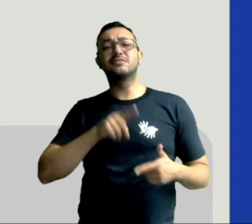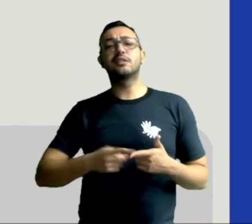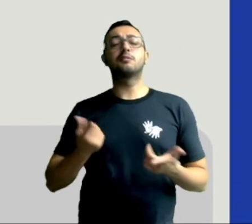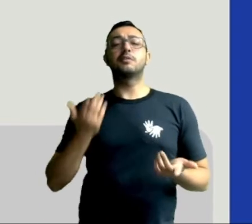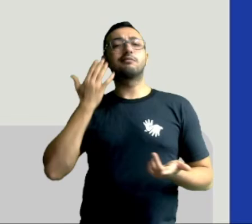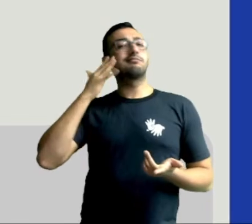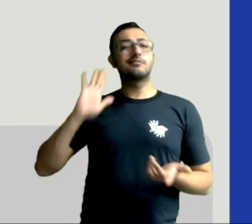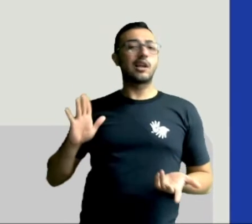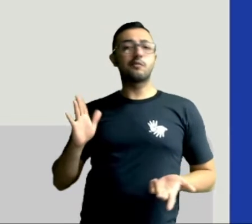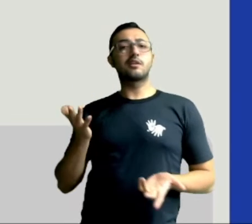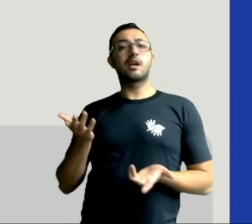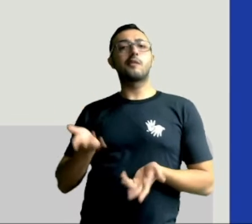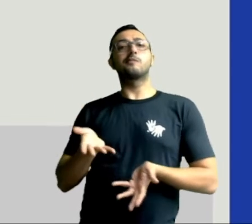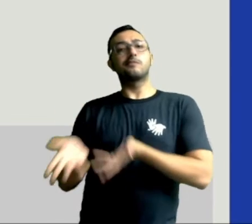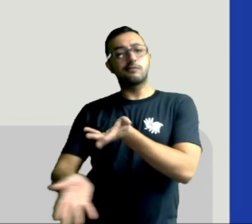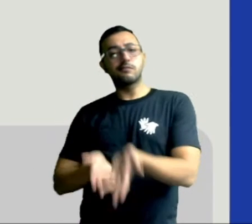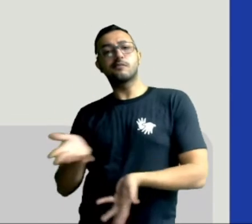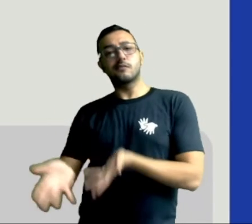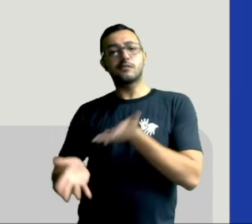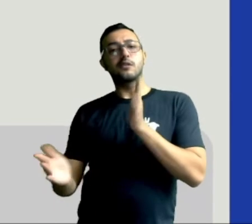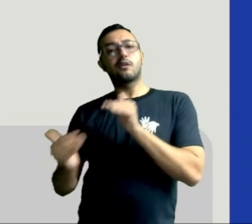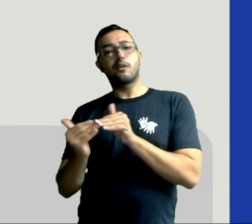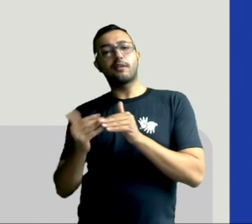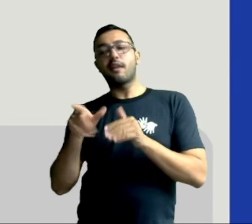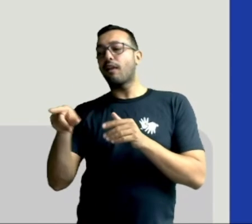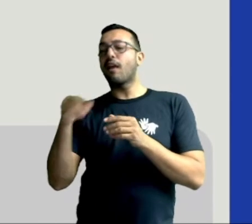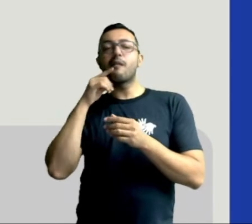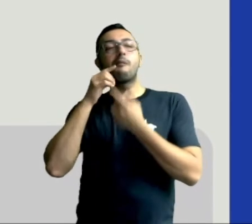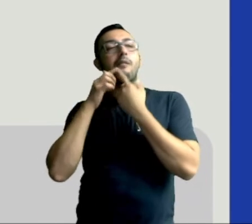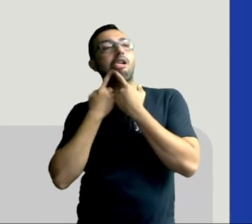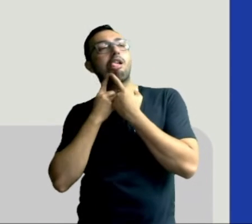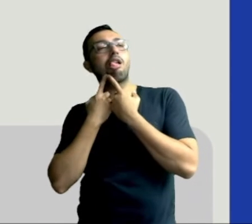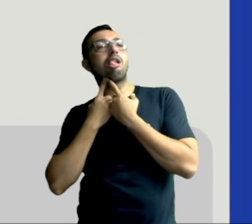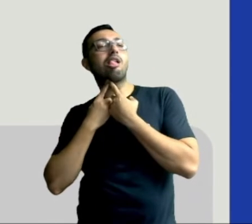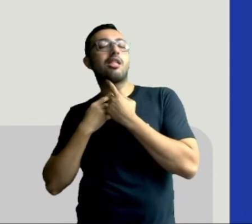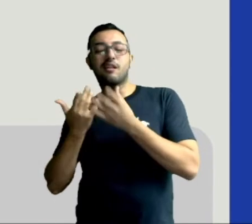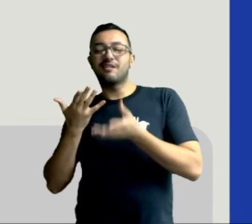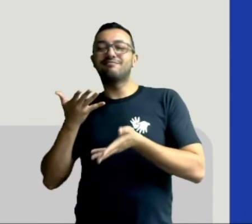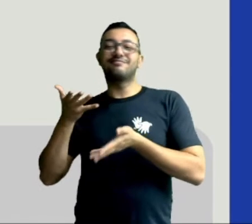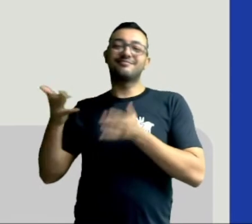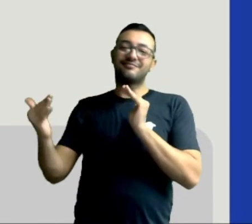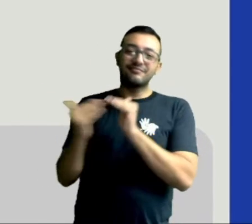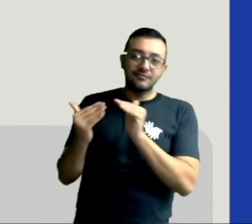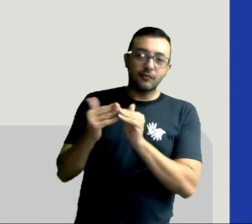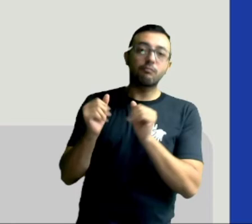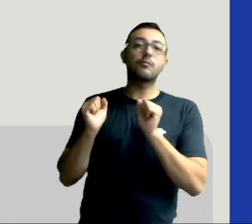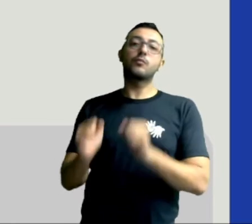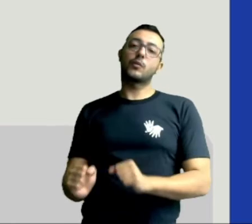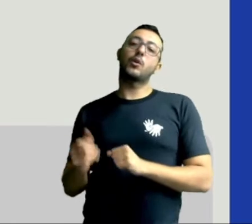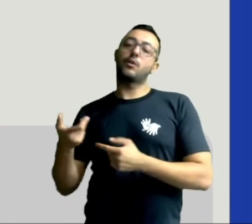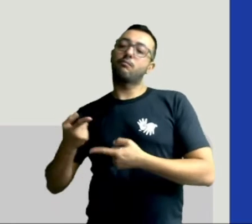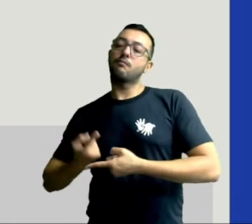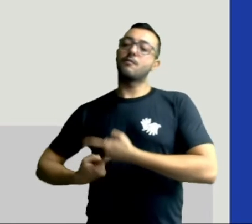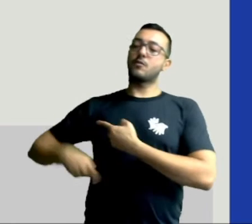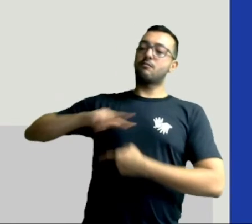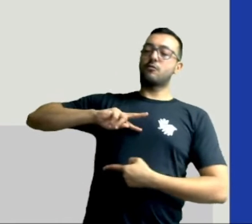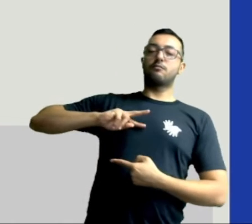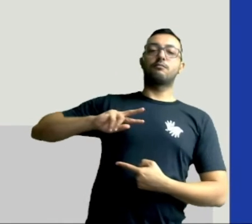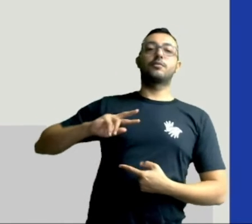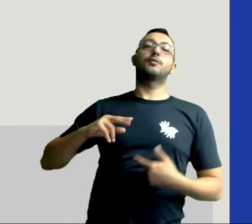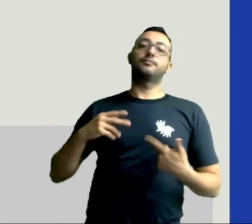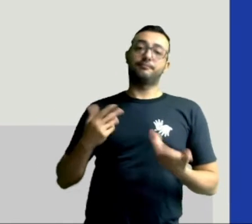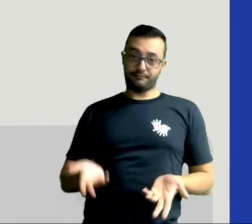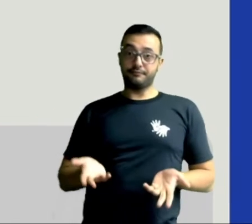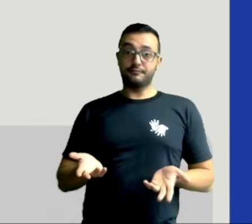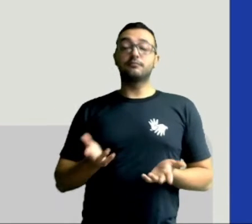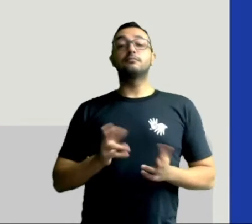problema, e entra em contato com a saliva desse animal, que pode transmitir a raiva também para ele.